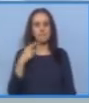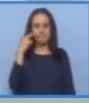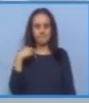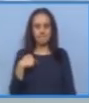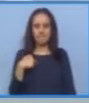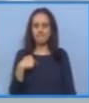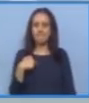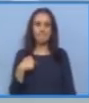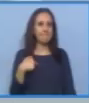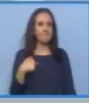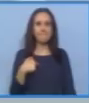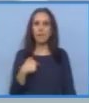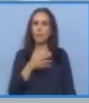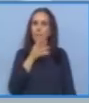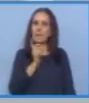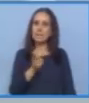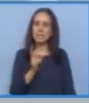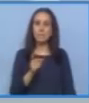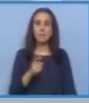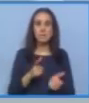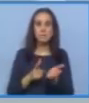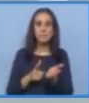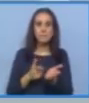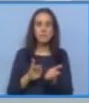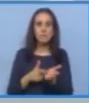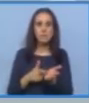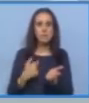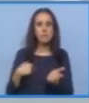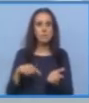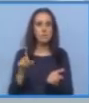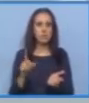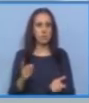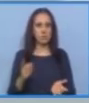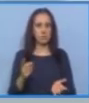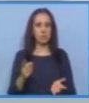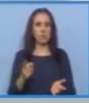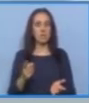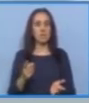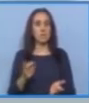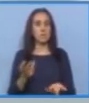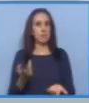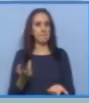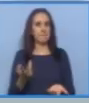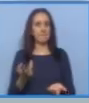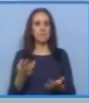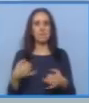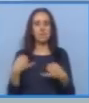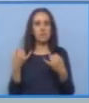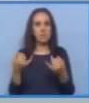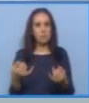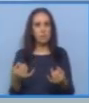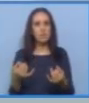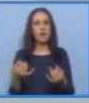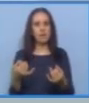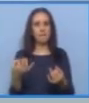não, eu gostava de ser desses em que se for preciso, vamos a isto. E depois, daí